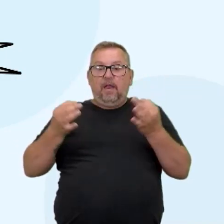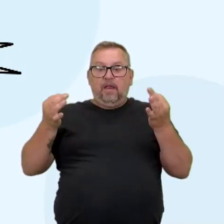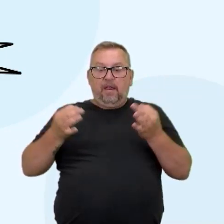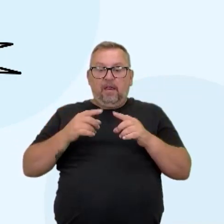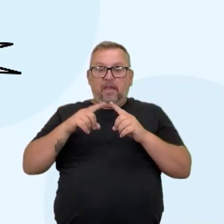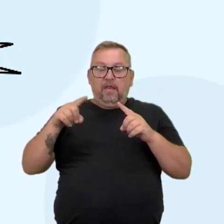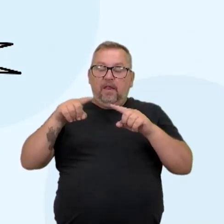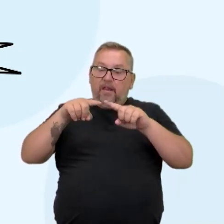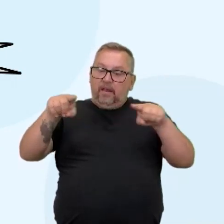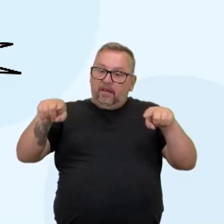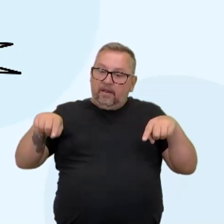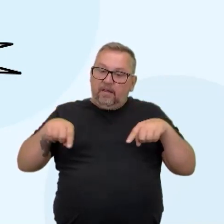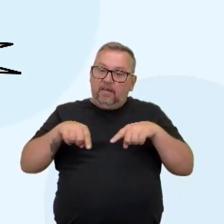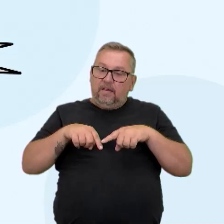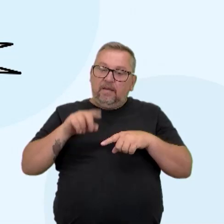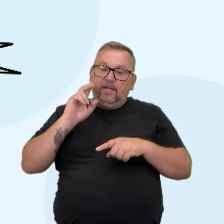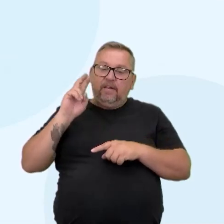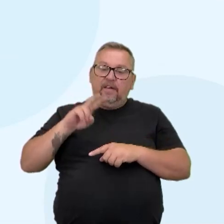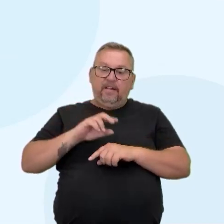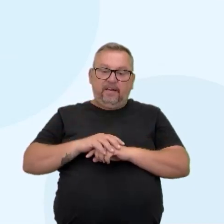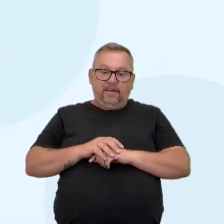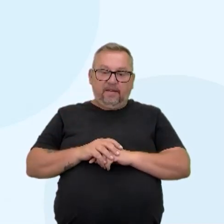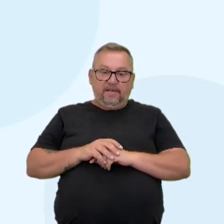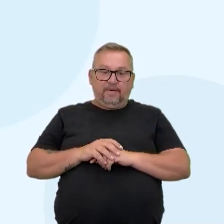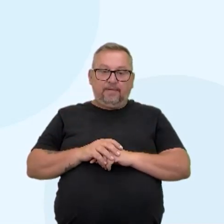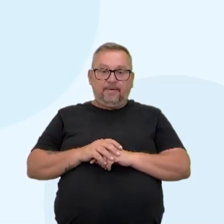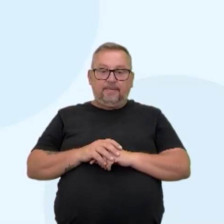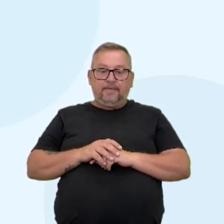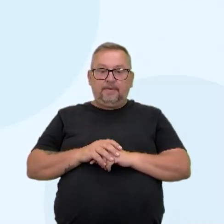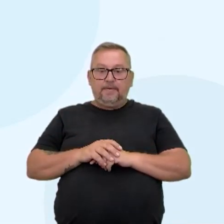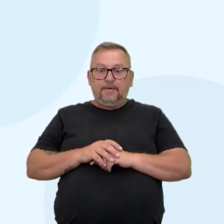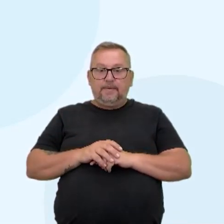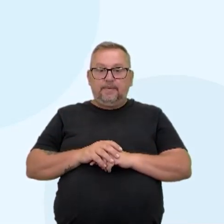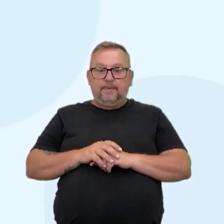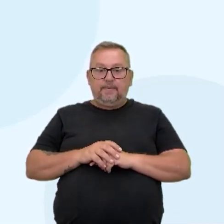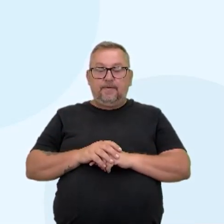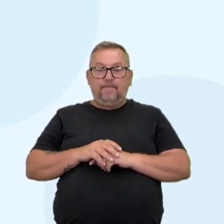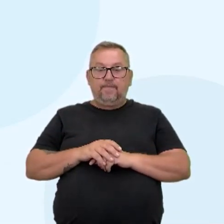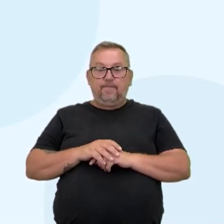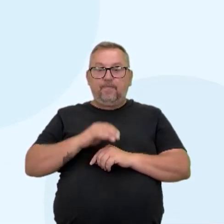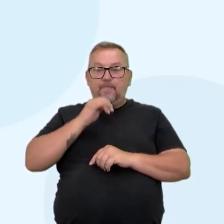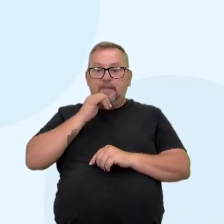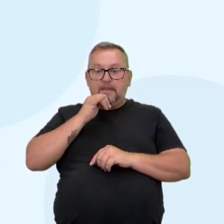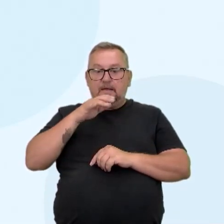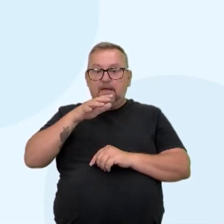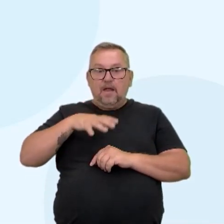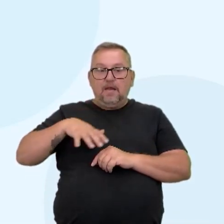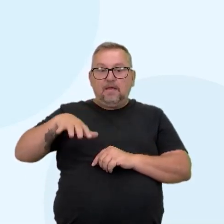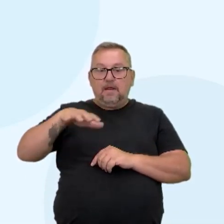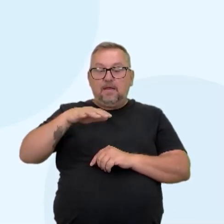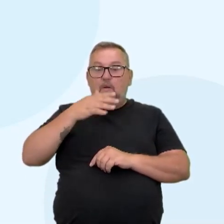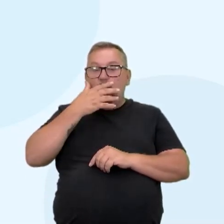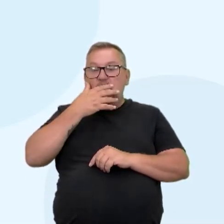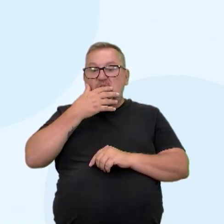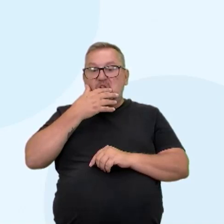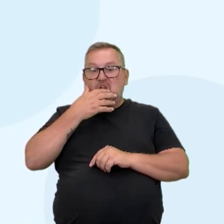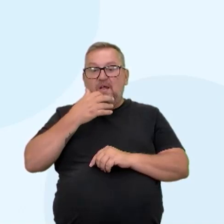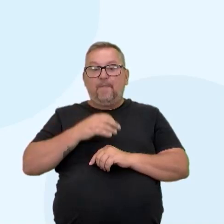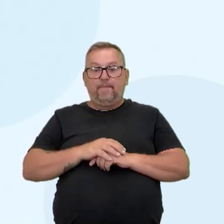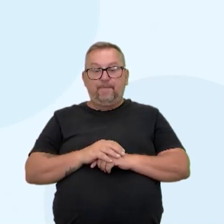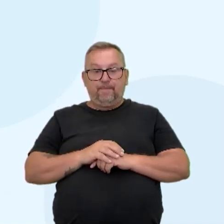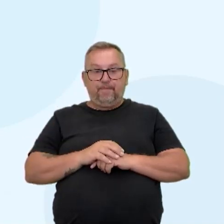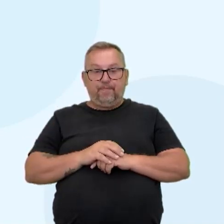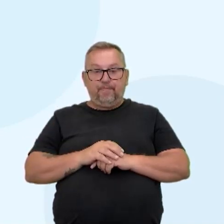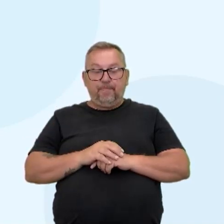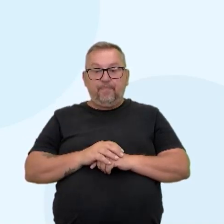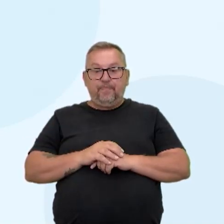do solo. Vamos ver como a cidade está se organizando. Olha lá. Vamos falar um pouquinho. A cidade normalmente, via de regra, né, Fabi? Ela tem uma área